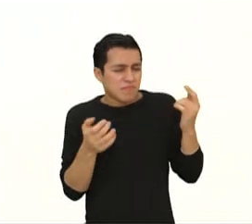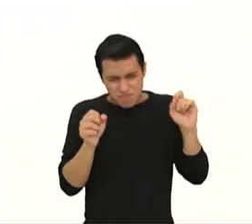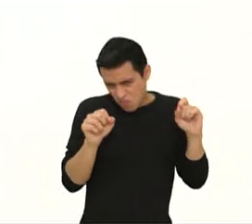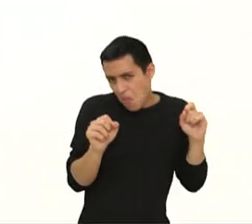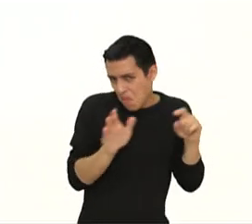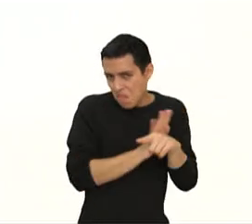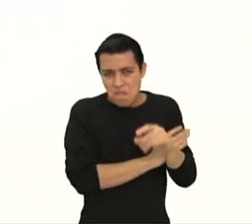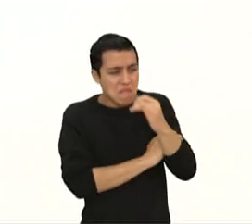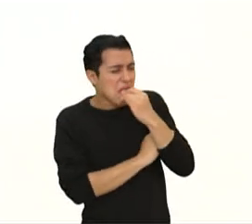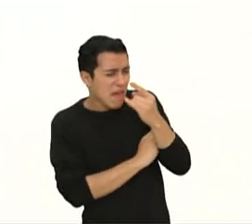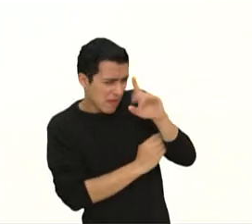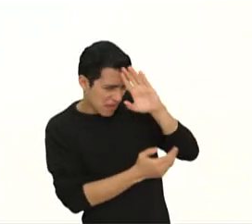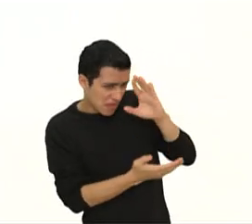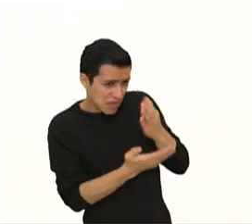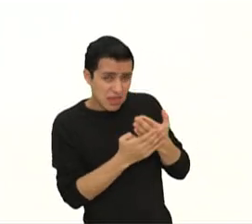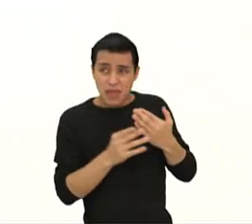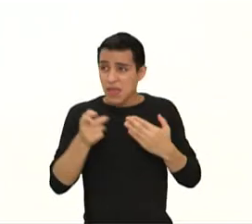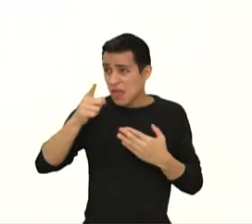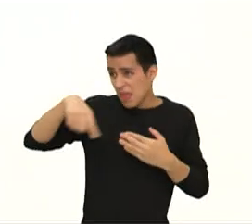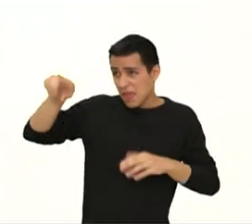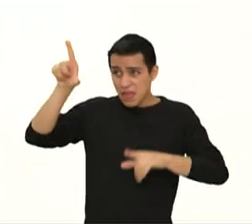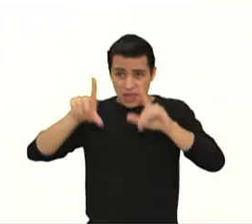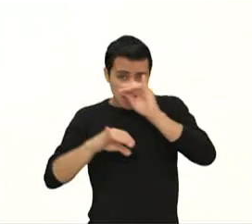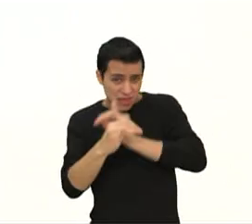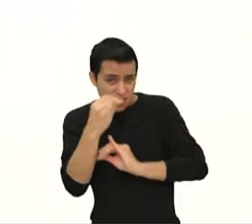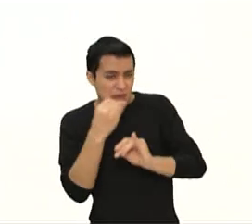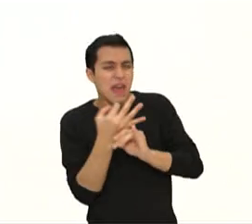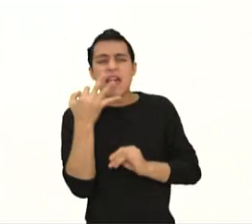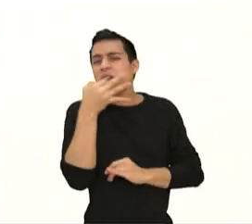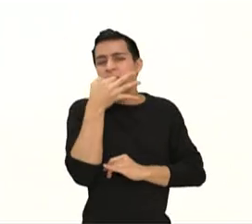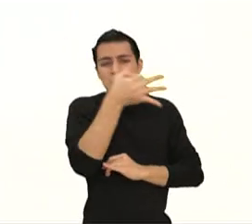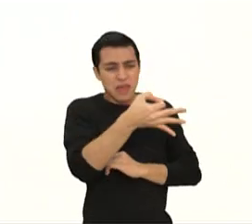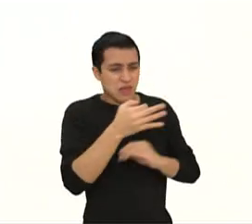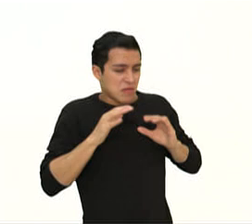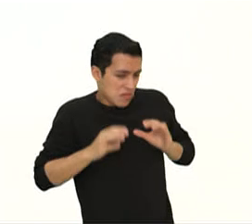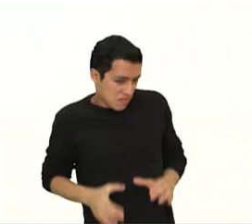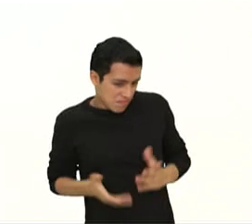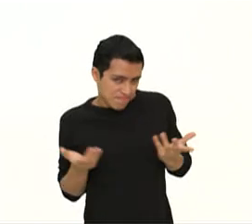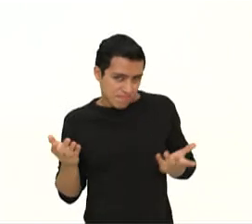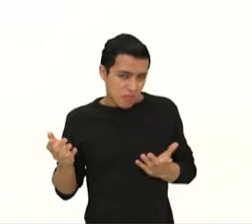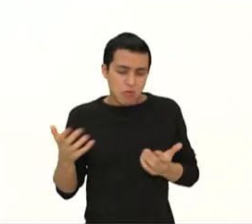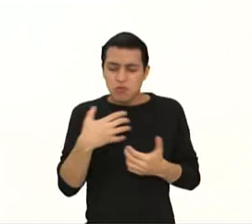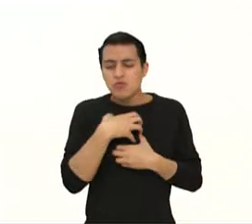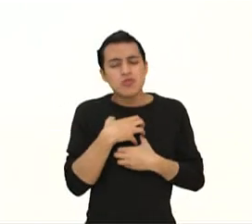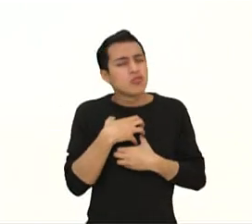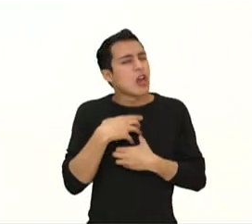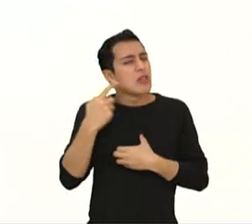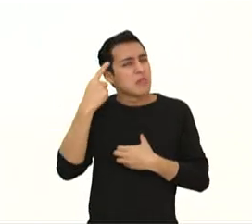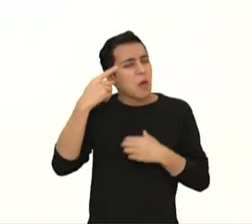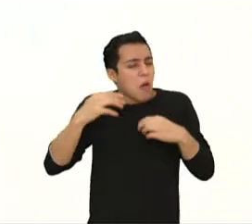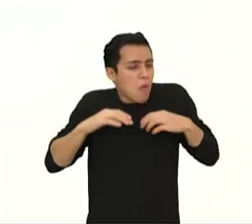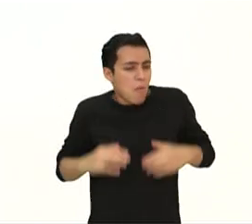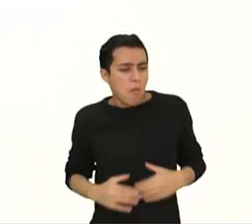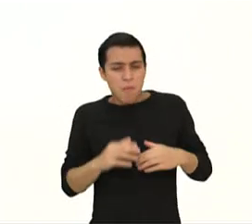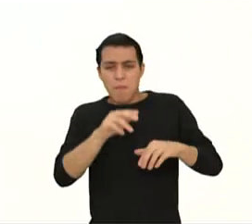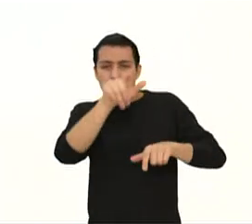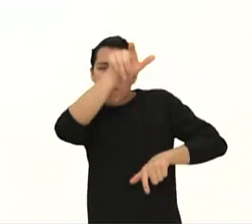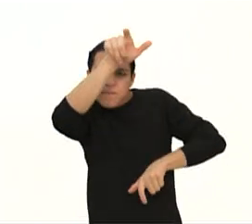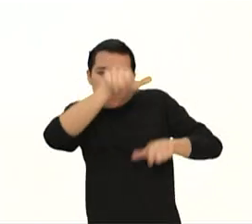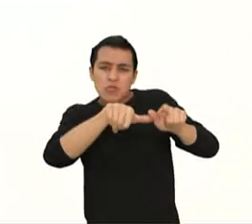perguntar: você acredita que a TV e a internet sugerem uma conduta, um modo de comportamento para as